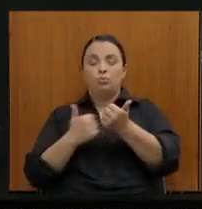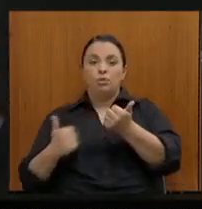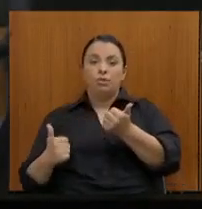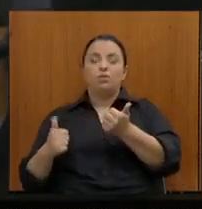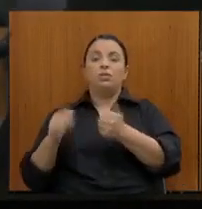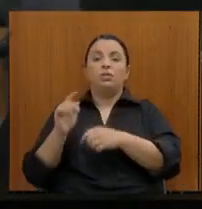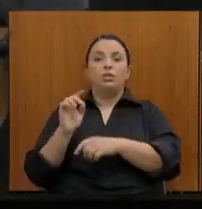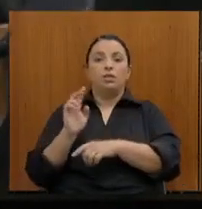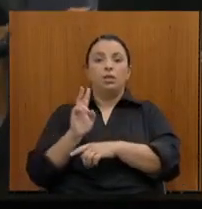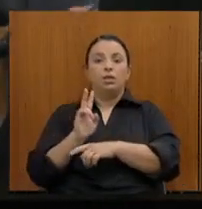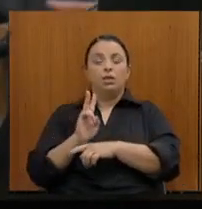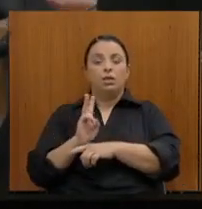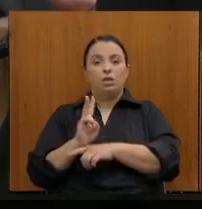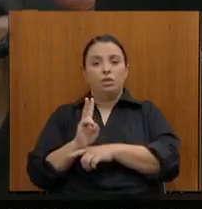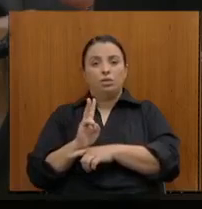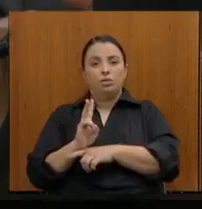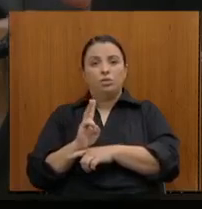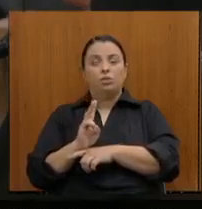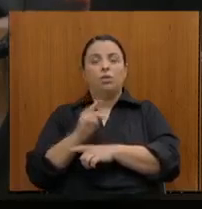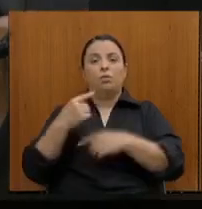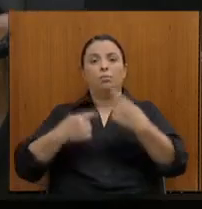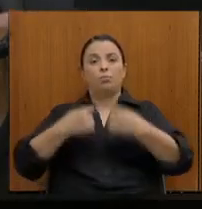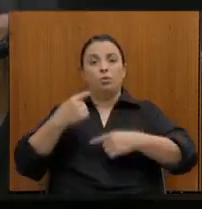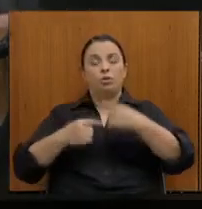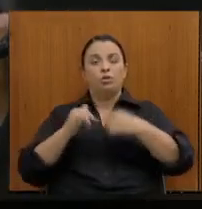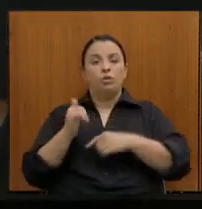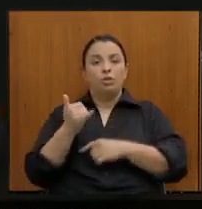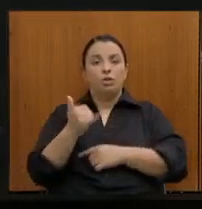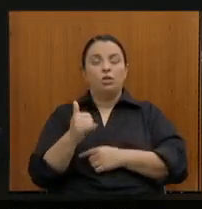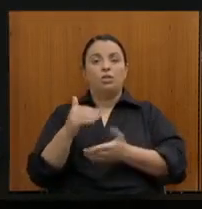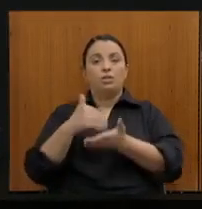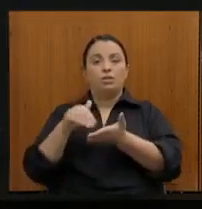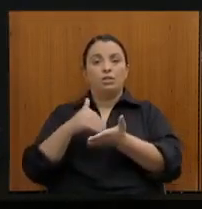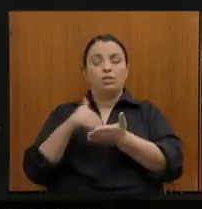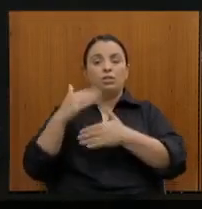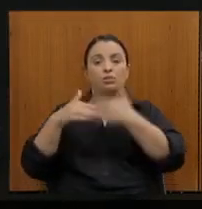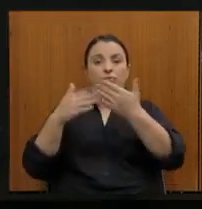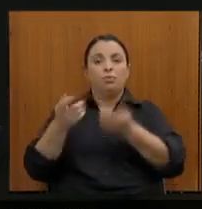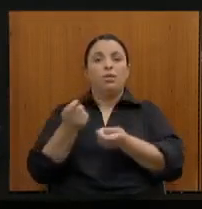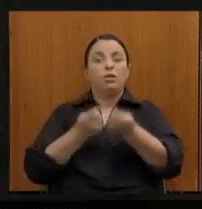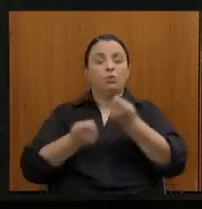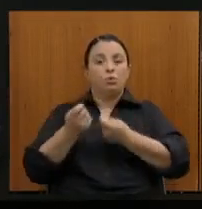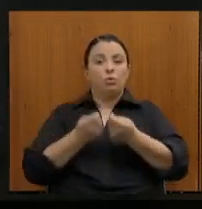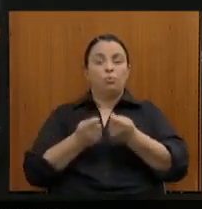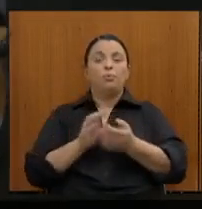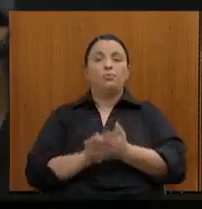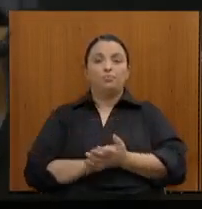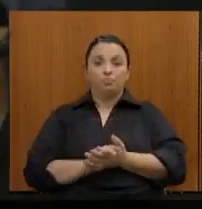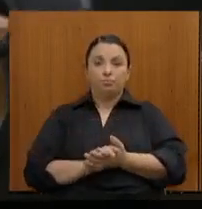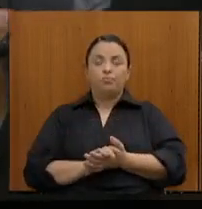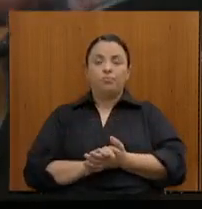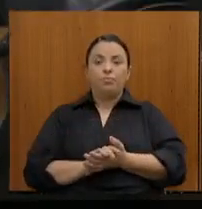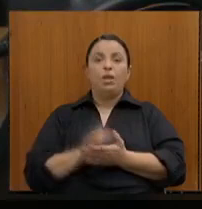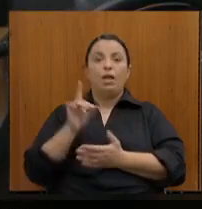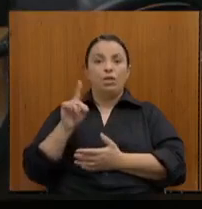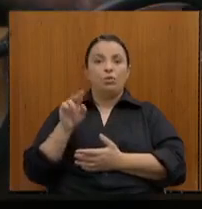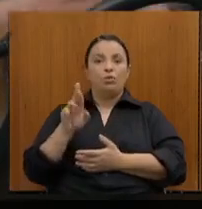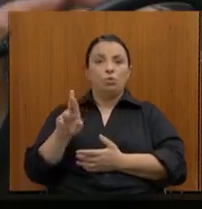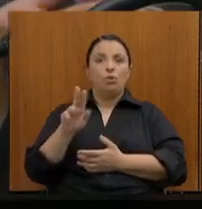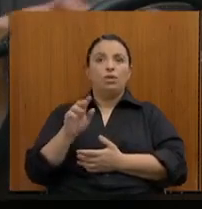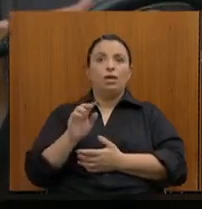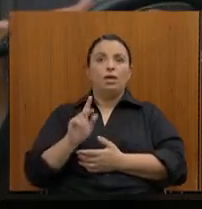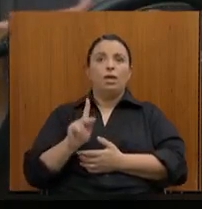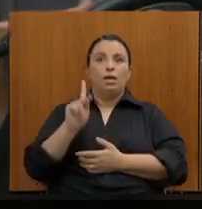Logística da secretaria desenvolvimento econômico a doutora Ketlin nascimento subsecretária